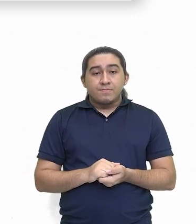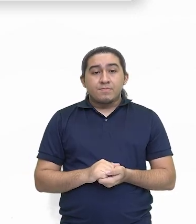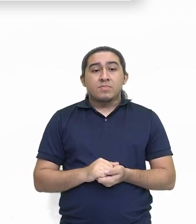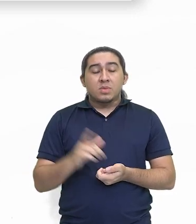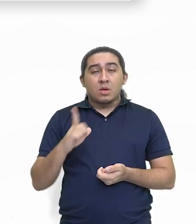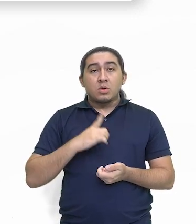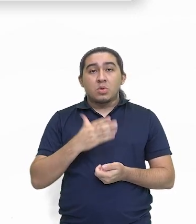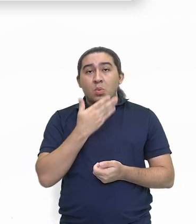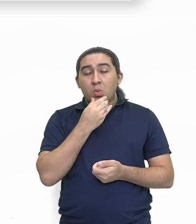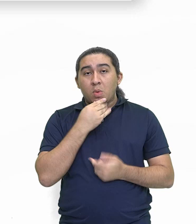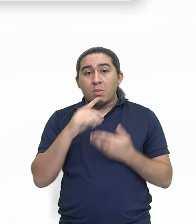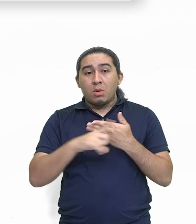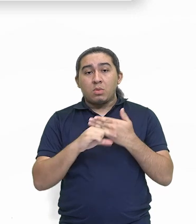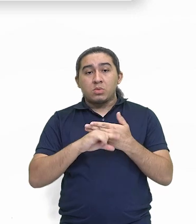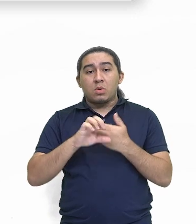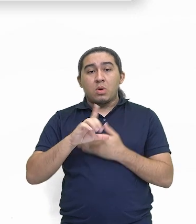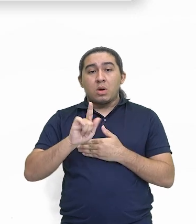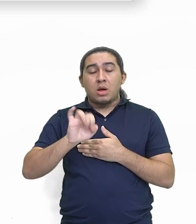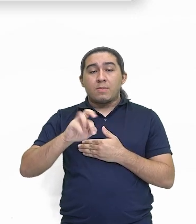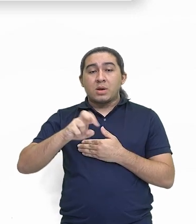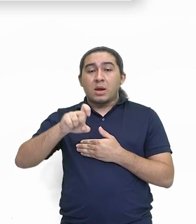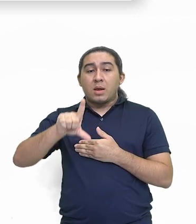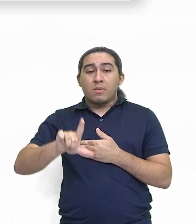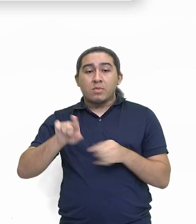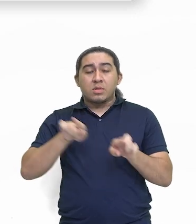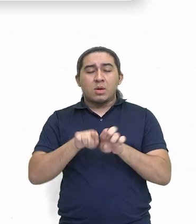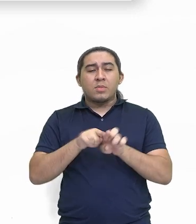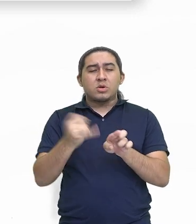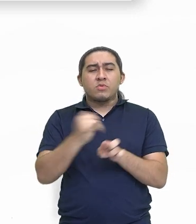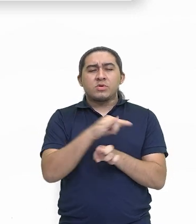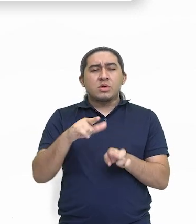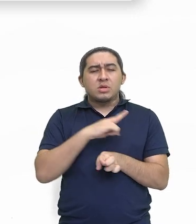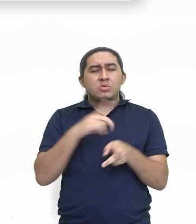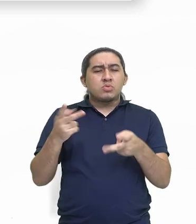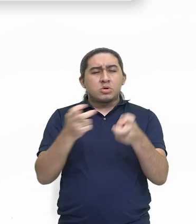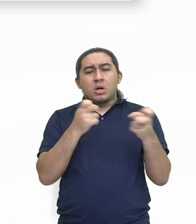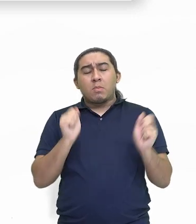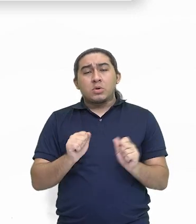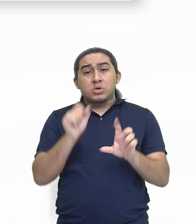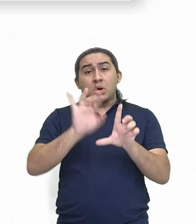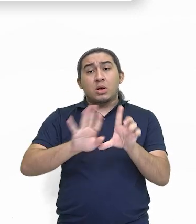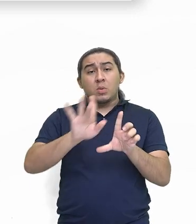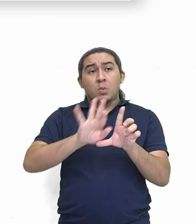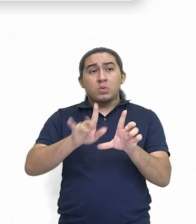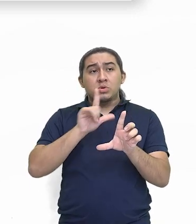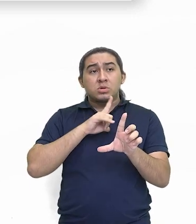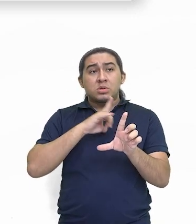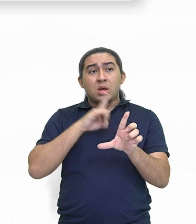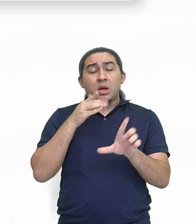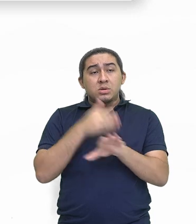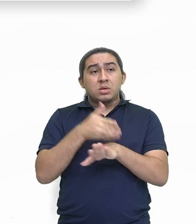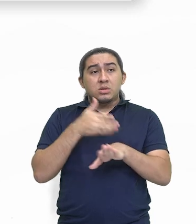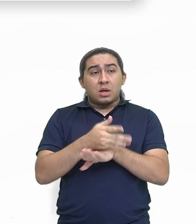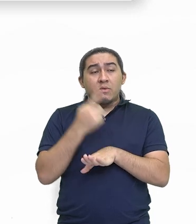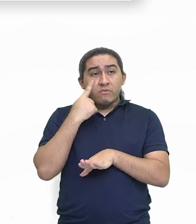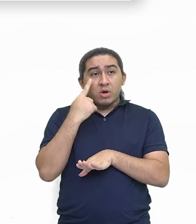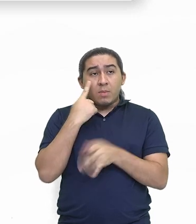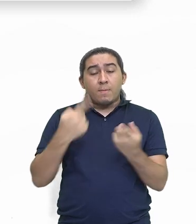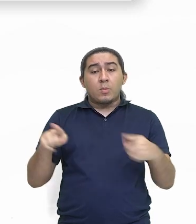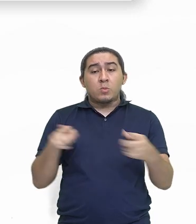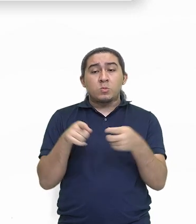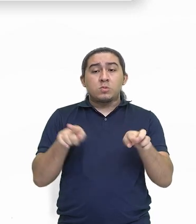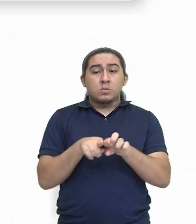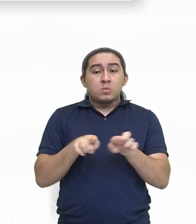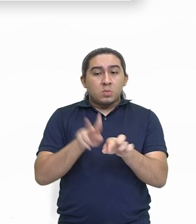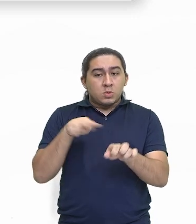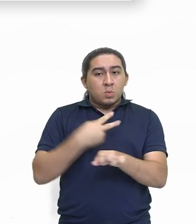rapper Gabriel o Pensador. E ao escutar, né, vocês podem usar o QR Code aí para acessar a música, e